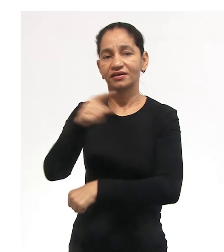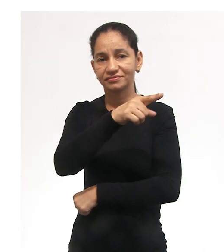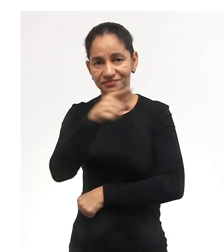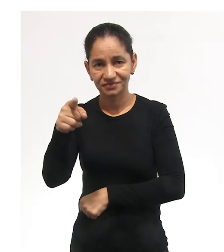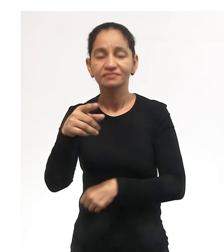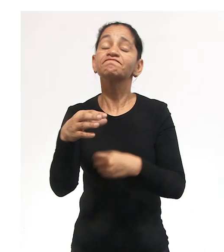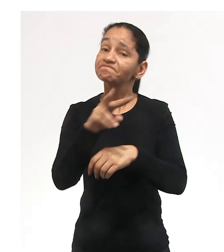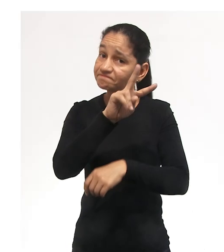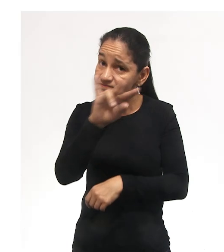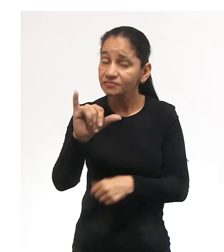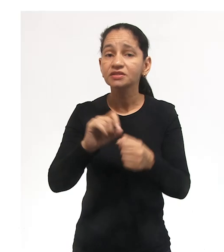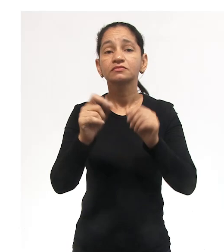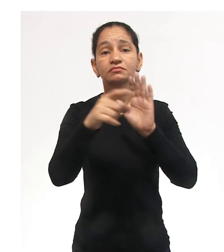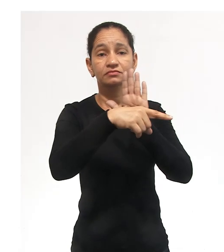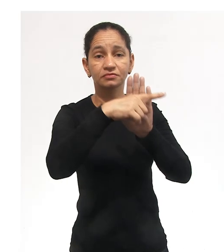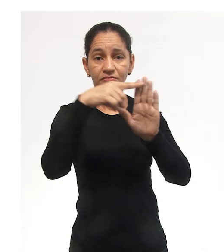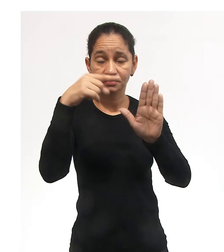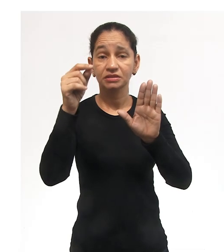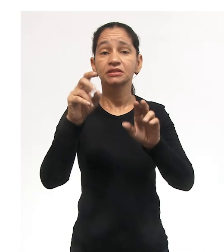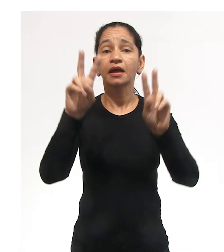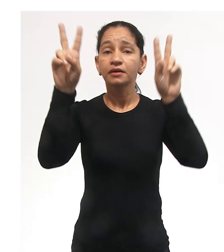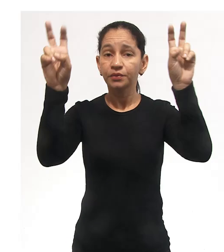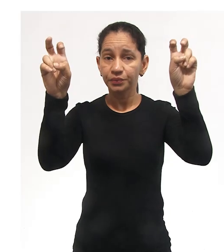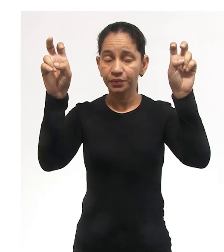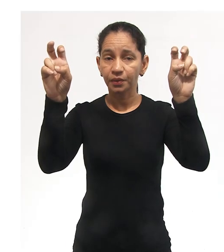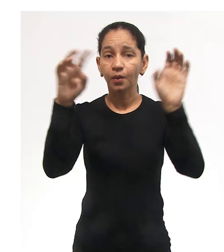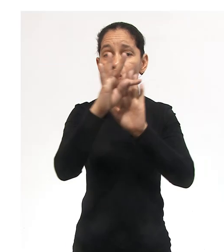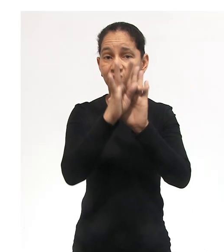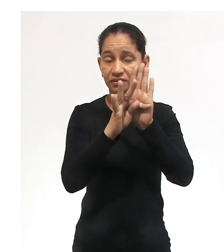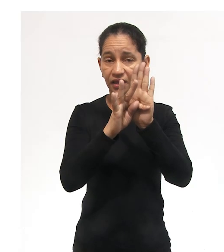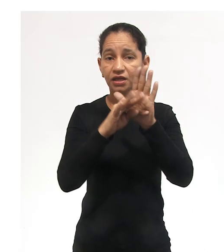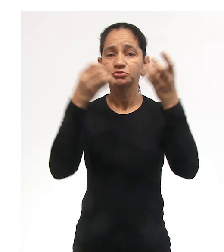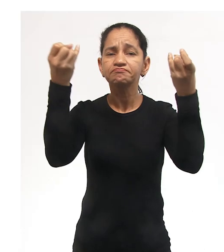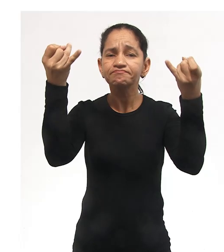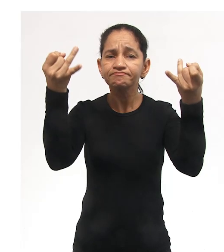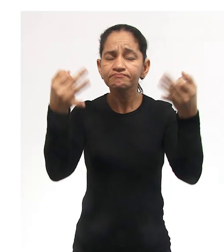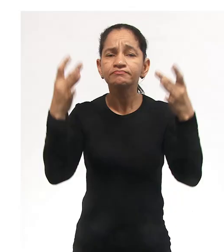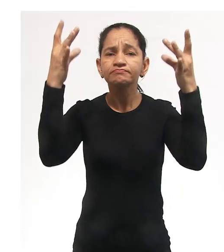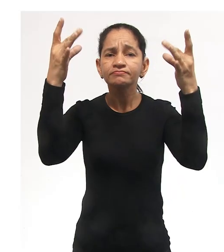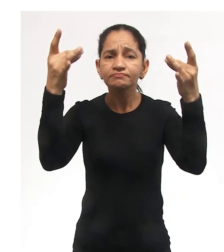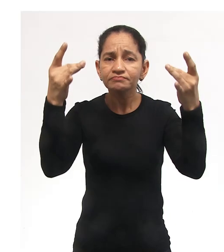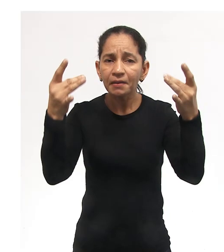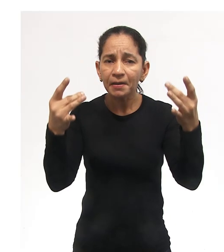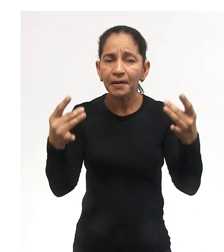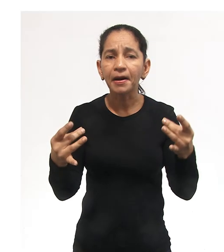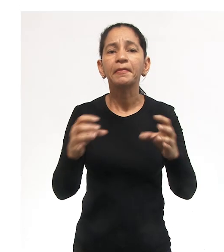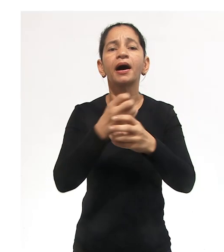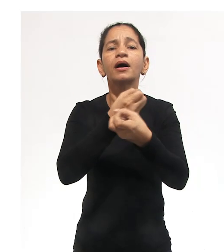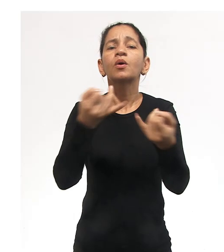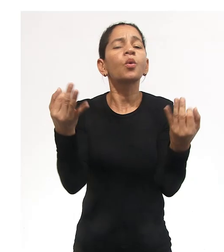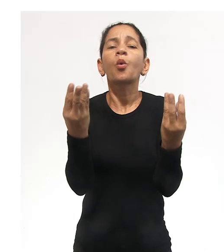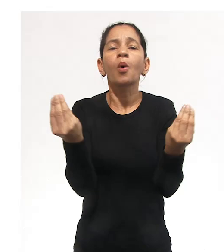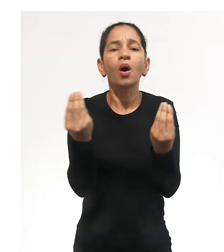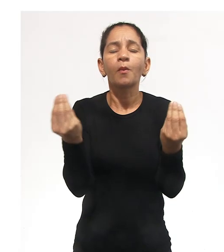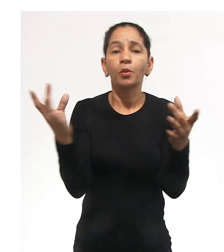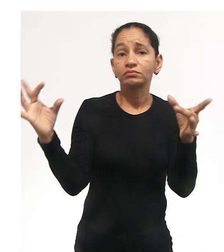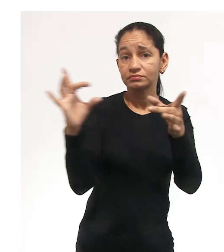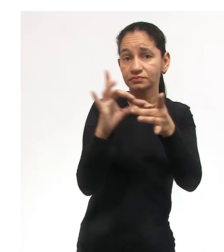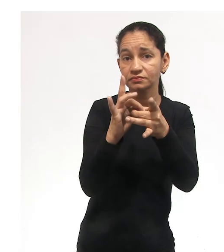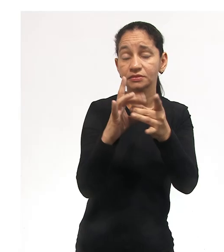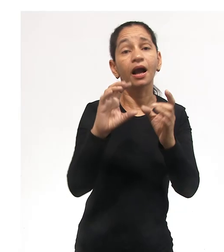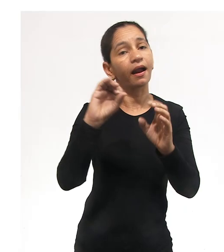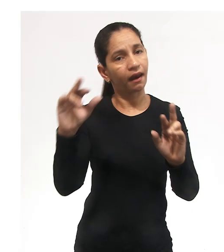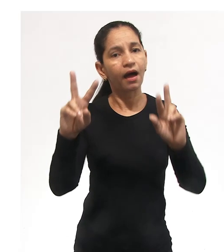avaliação. Ó. Se você apresentou o título, se você descreveu a história de aprendizagem, né, de leitura e escrita ligada